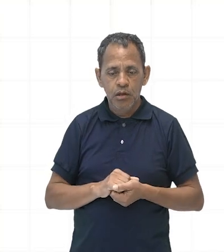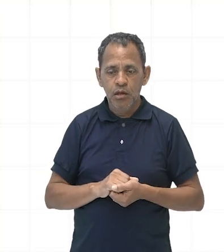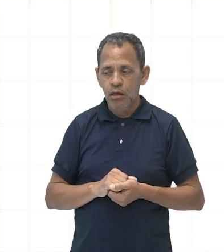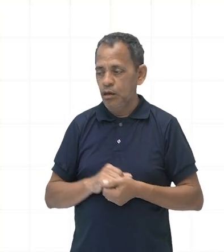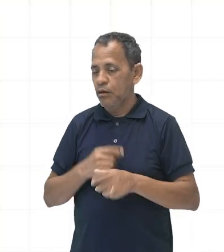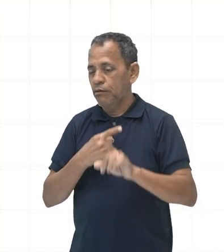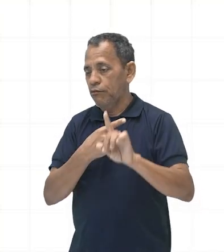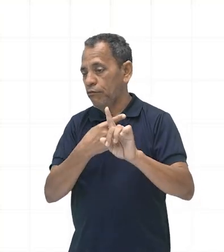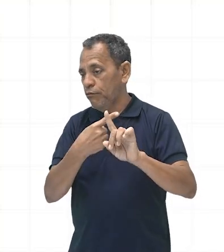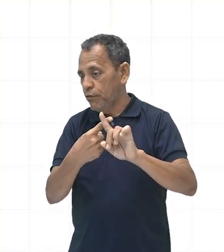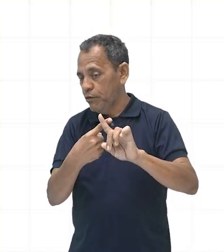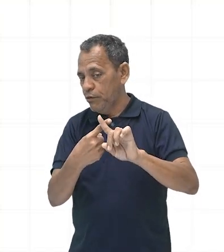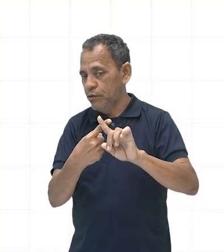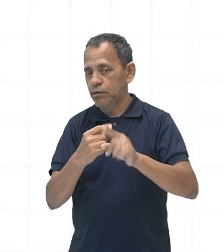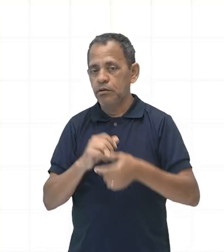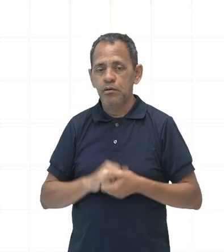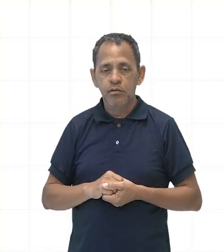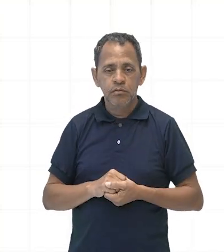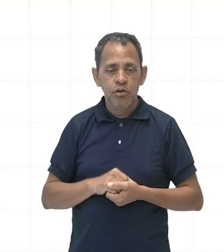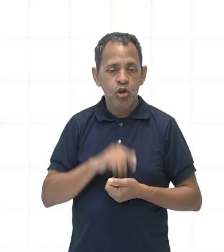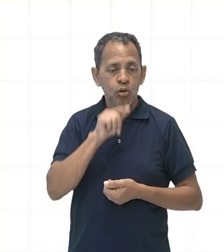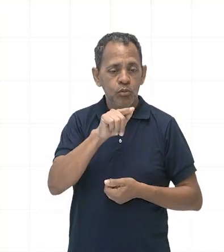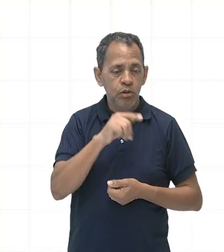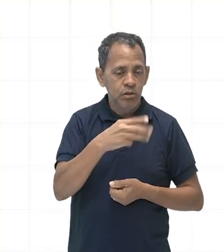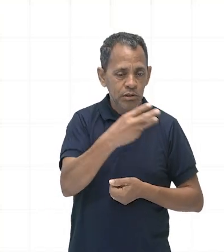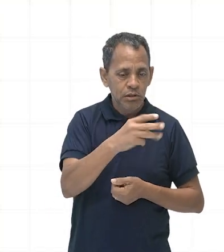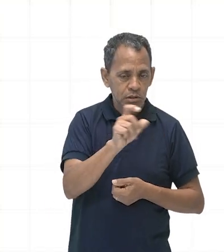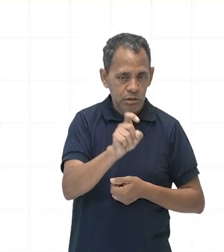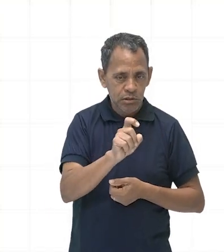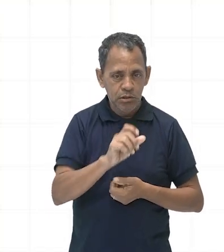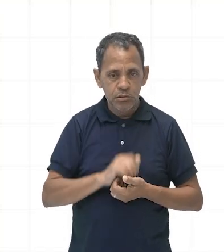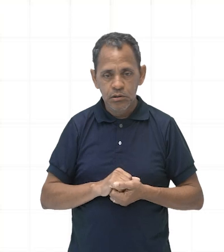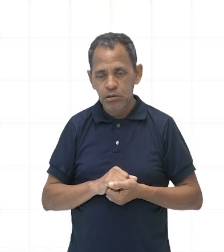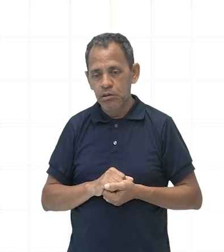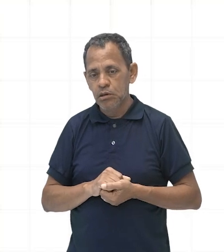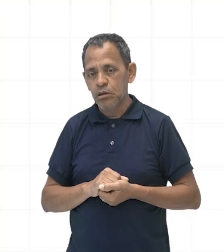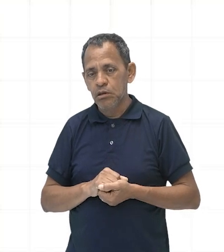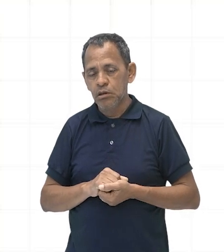vezes o primeiro, 3x,